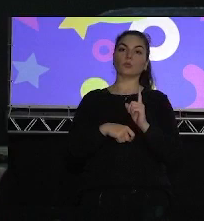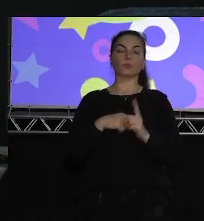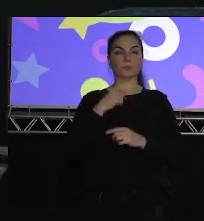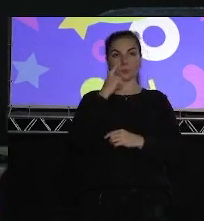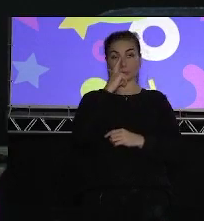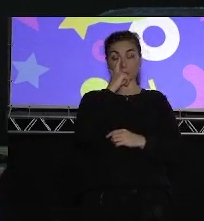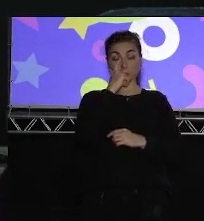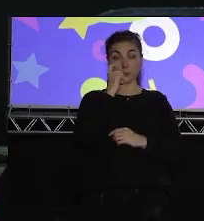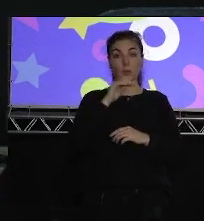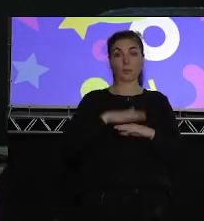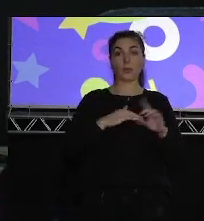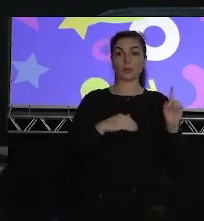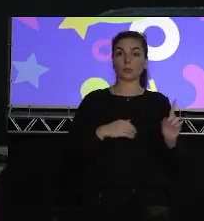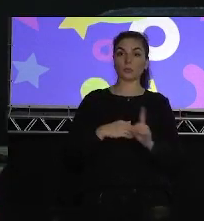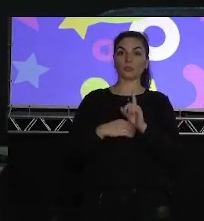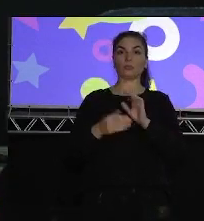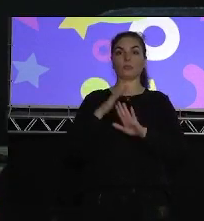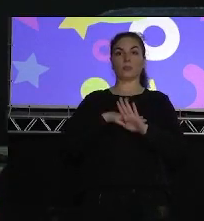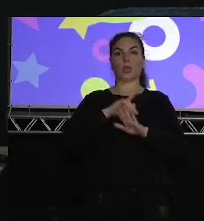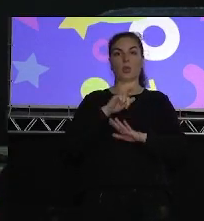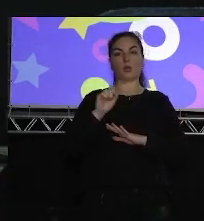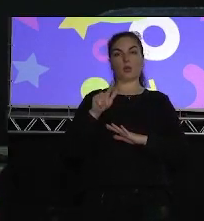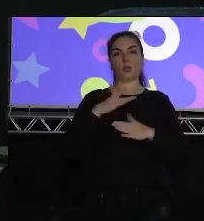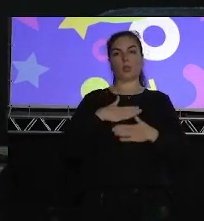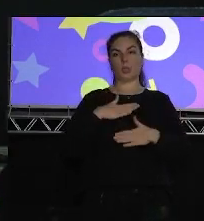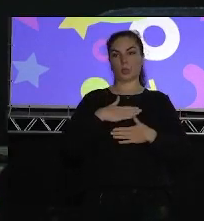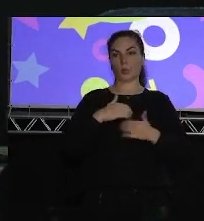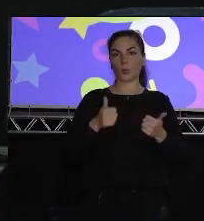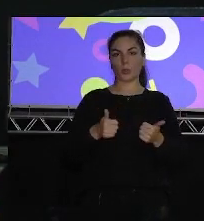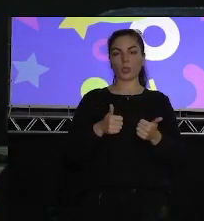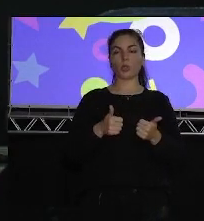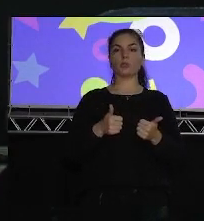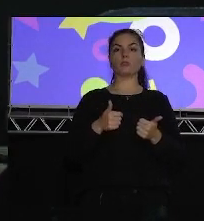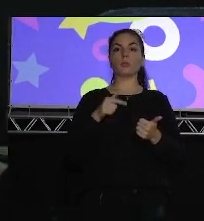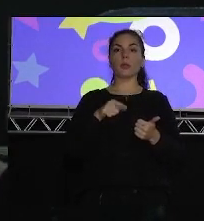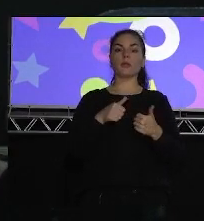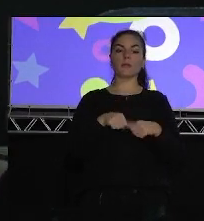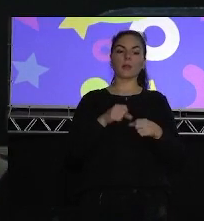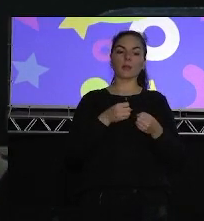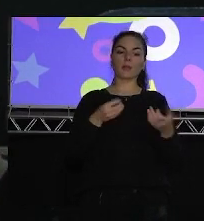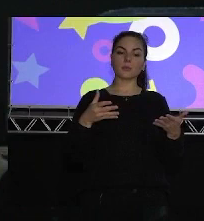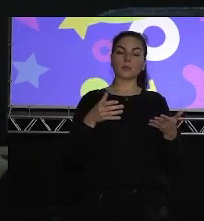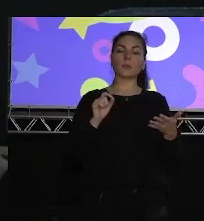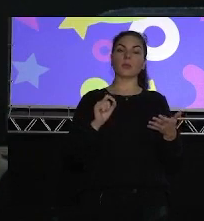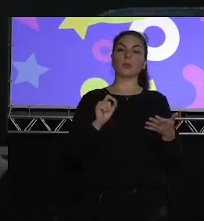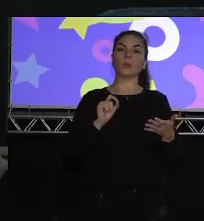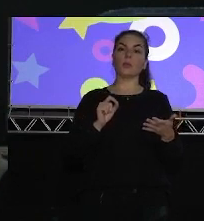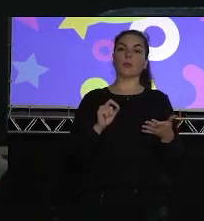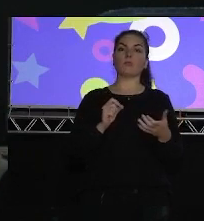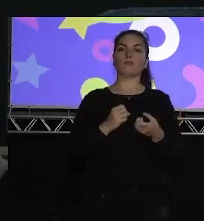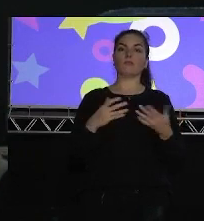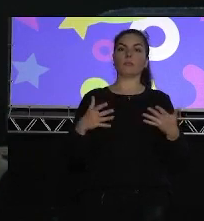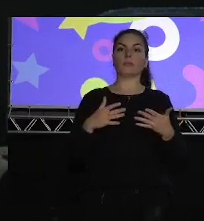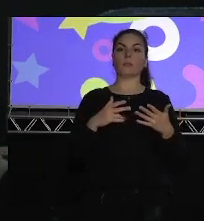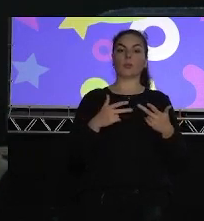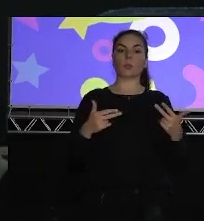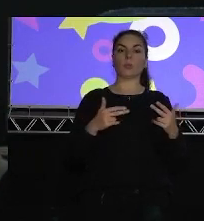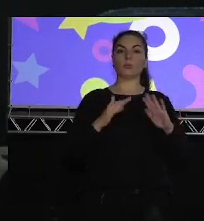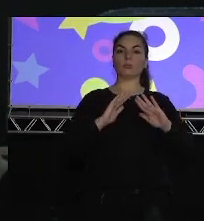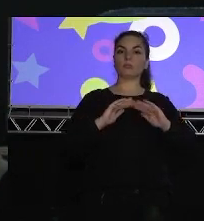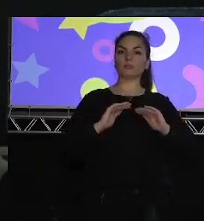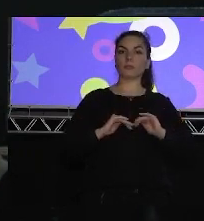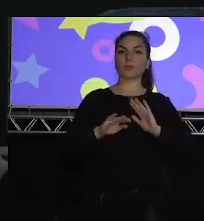backlog ali, tranquilo, sem problema nenhum. E ele vai estar recebendo, então, as demandas que vêm do